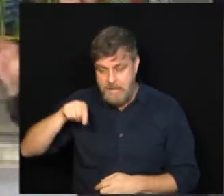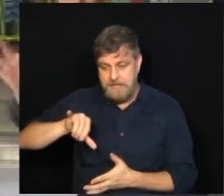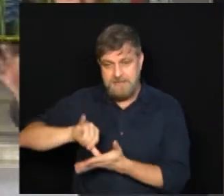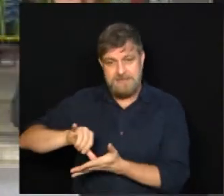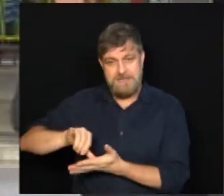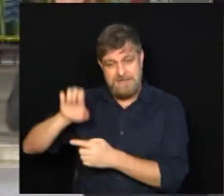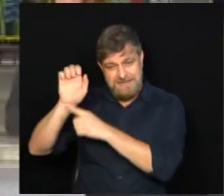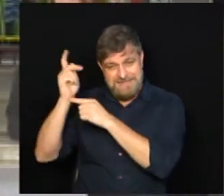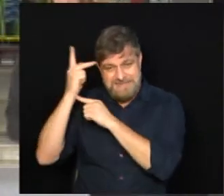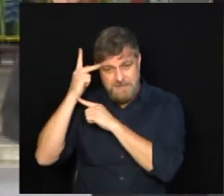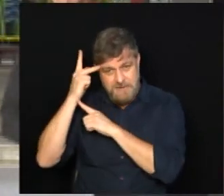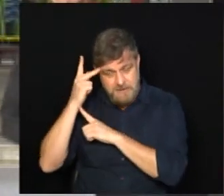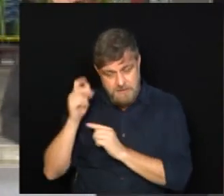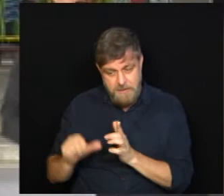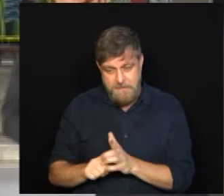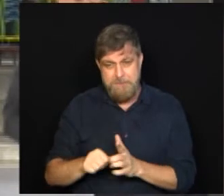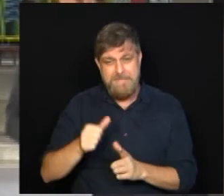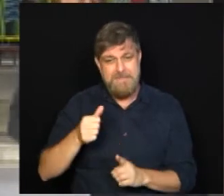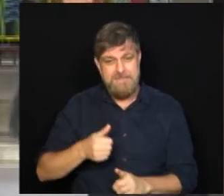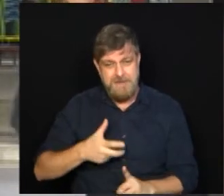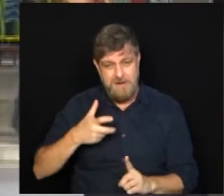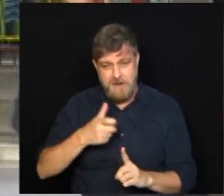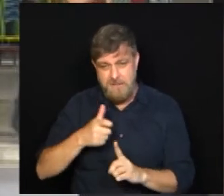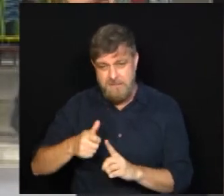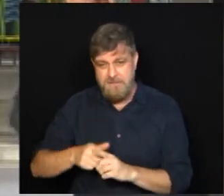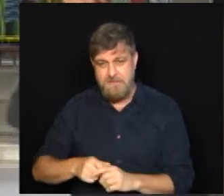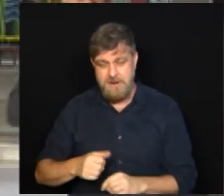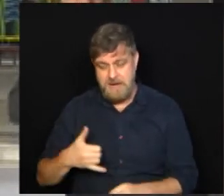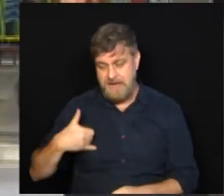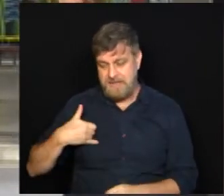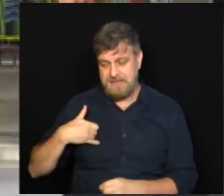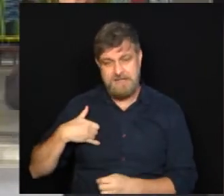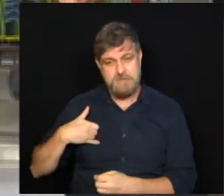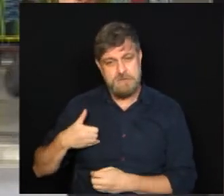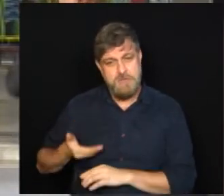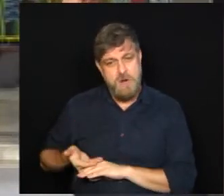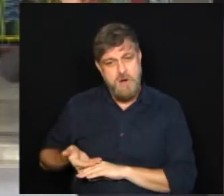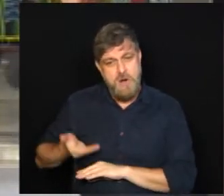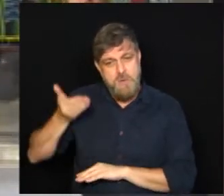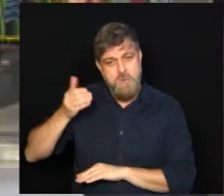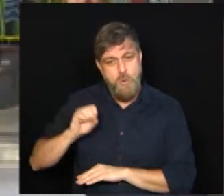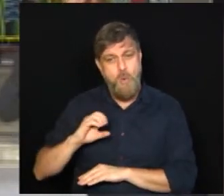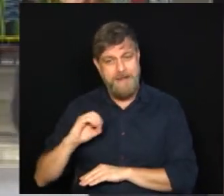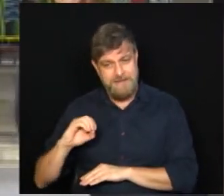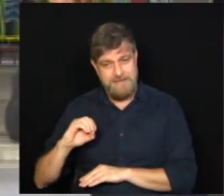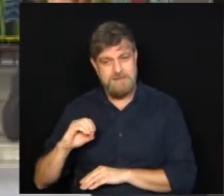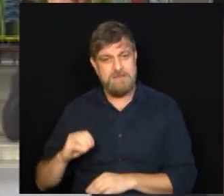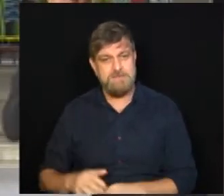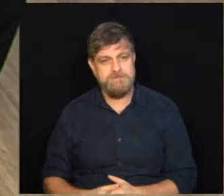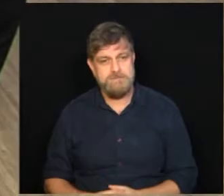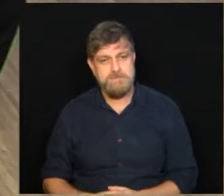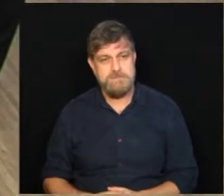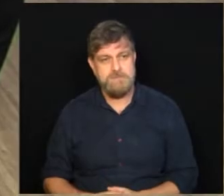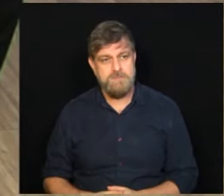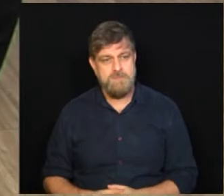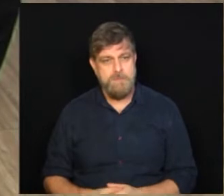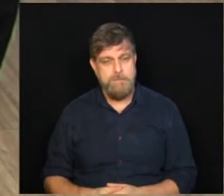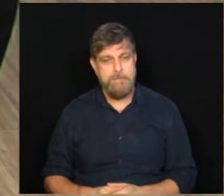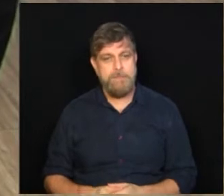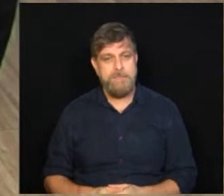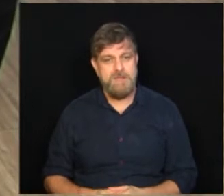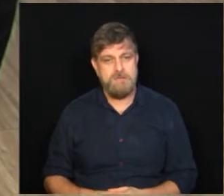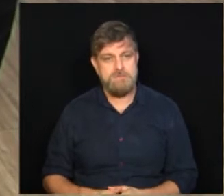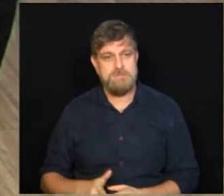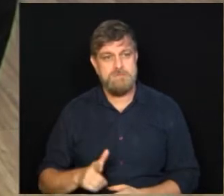março a vacinar todos os idosos acima de 80 anos de idade. E